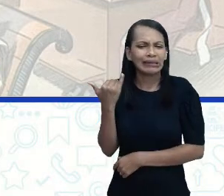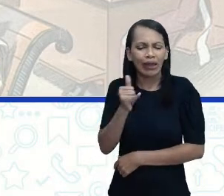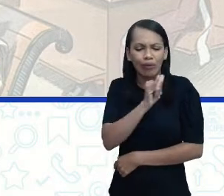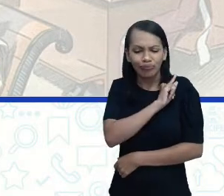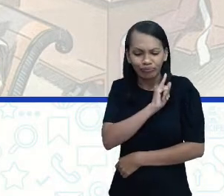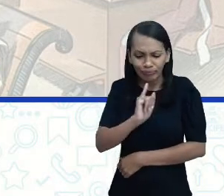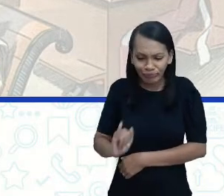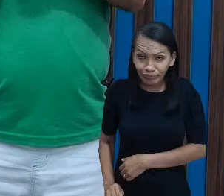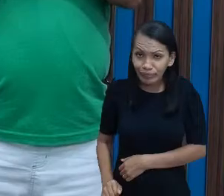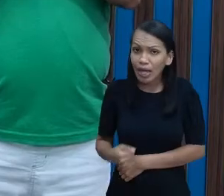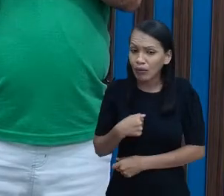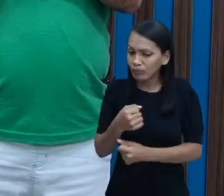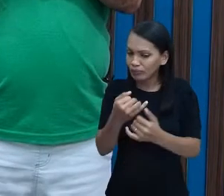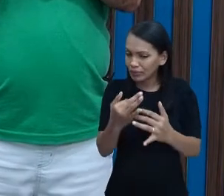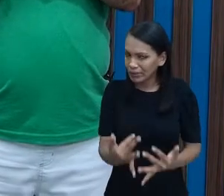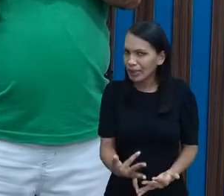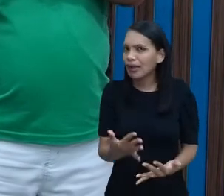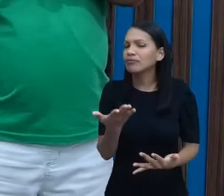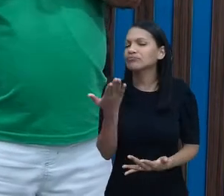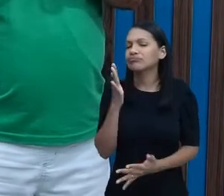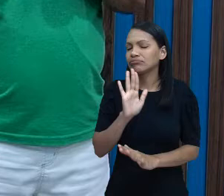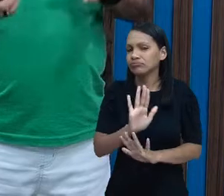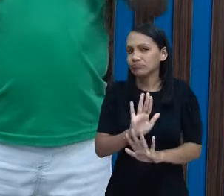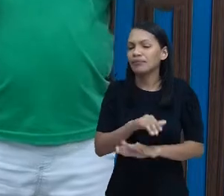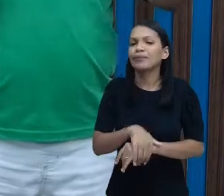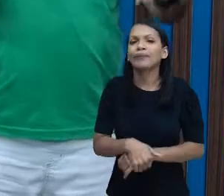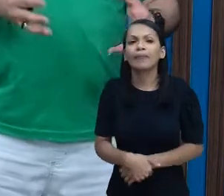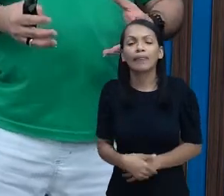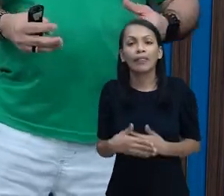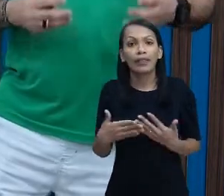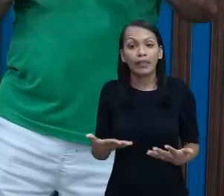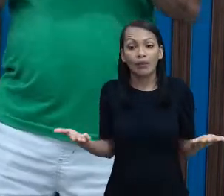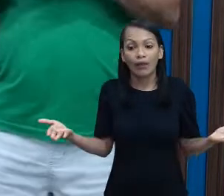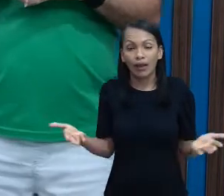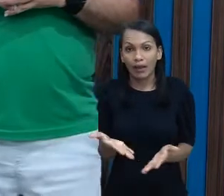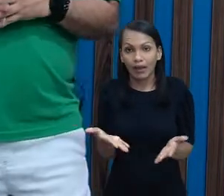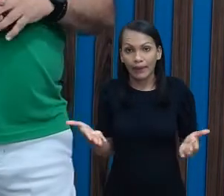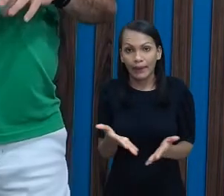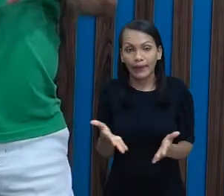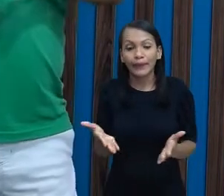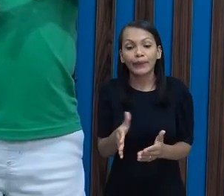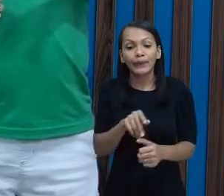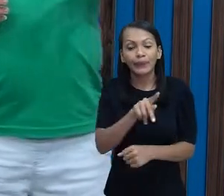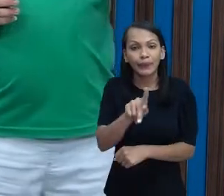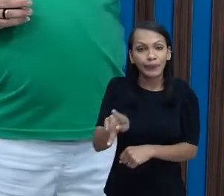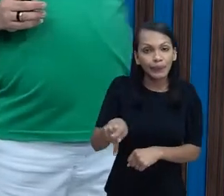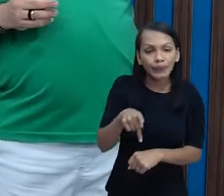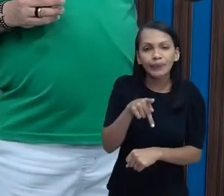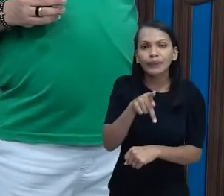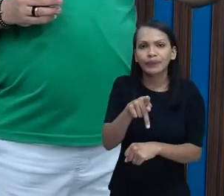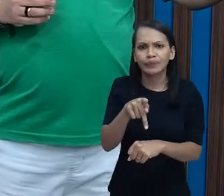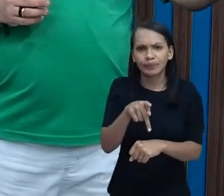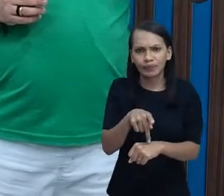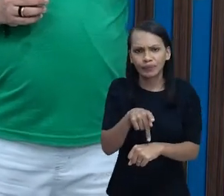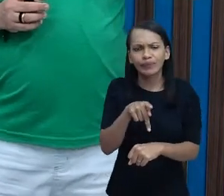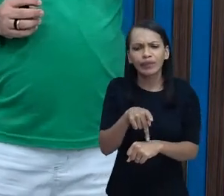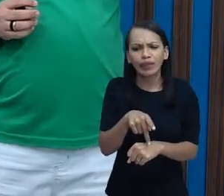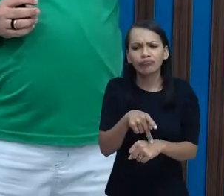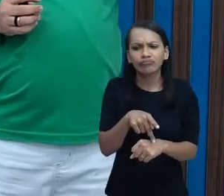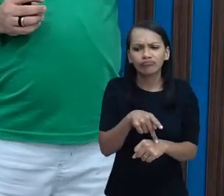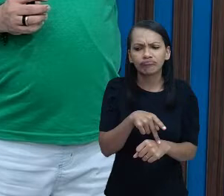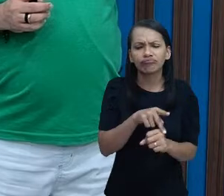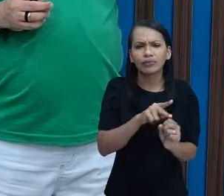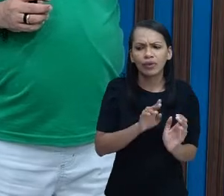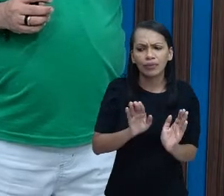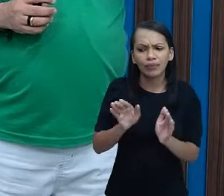sobre isso, já já. Mas vejam, seria um novo processo onde agora esses países, eles tiram o seu olhar de lá